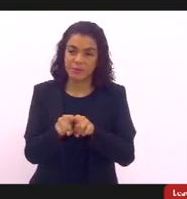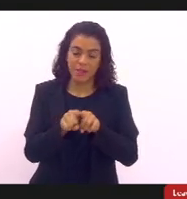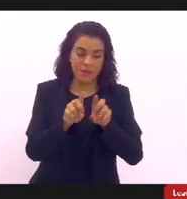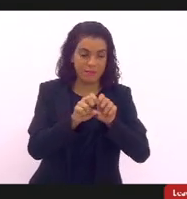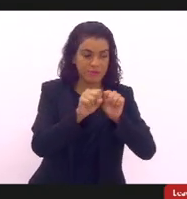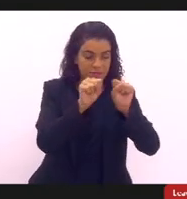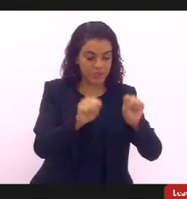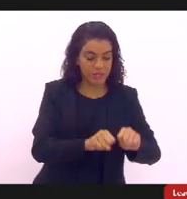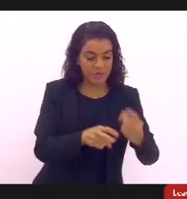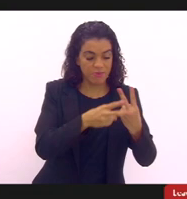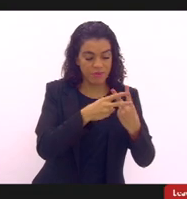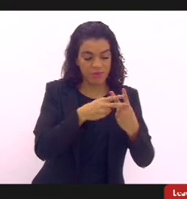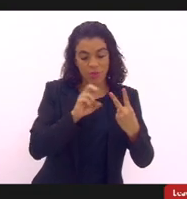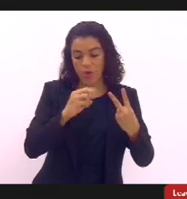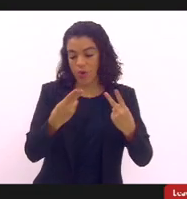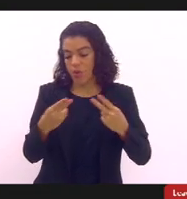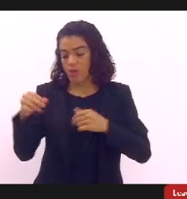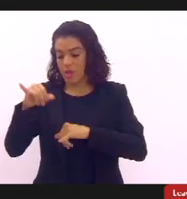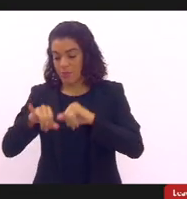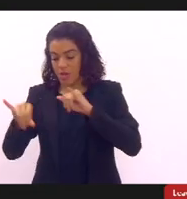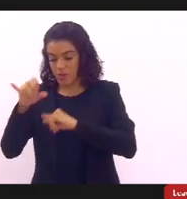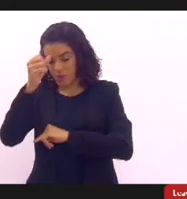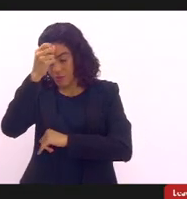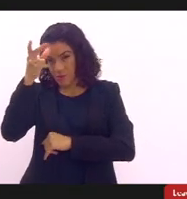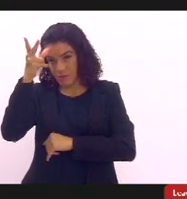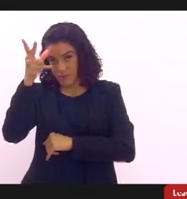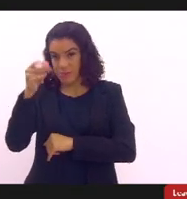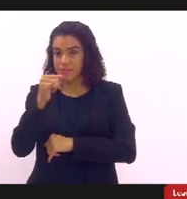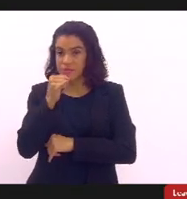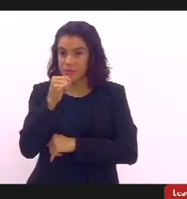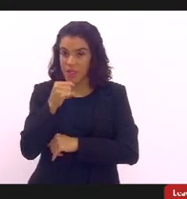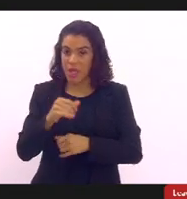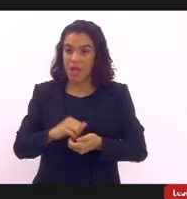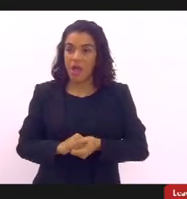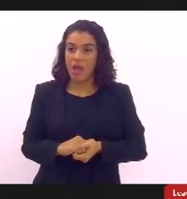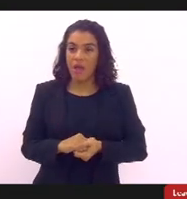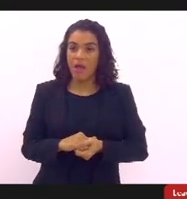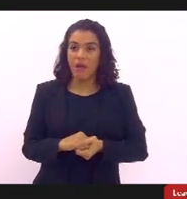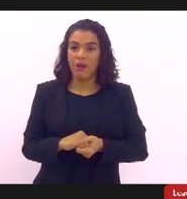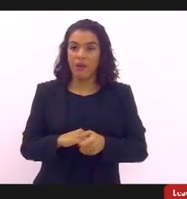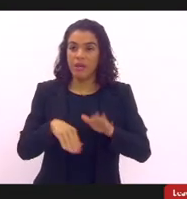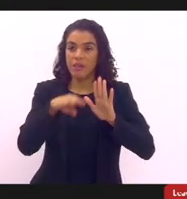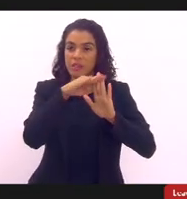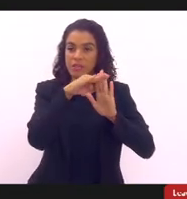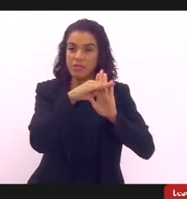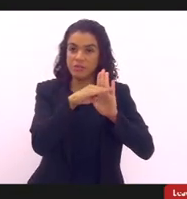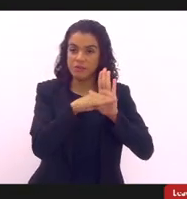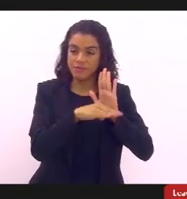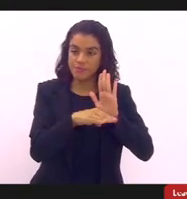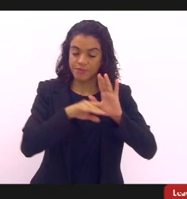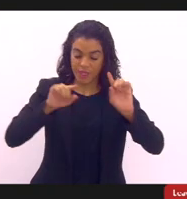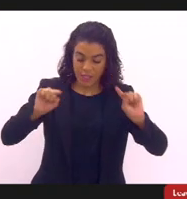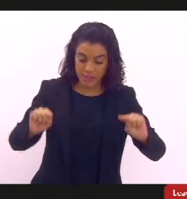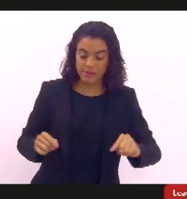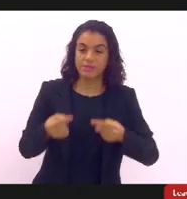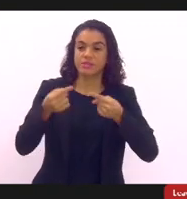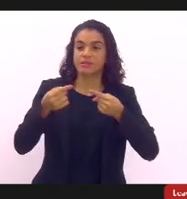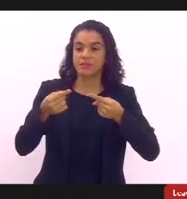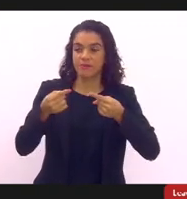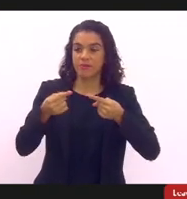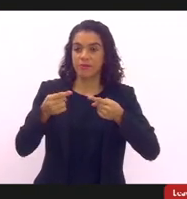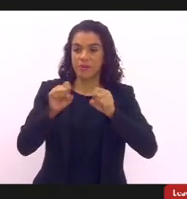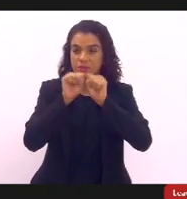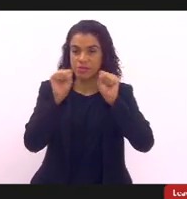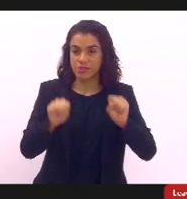quanto nas unidades dos laboratórios municipais. Aqui já são desafios para o